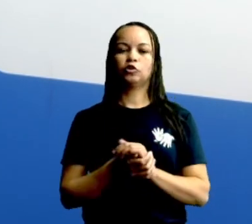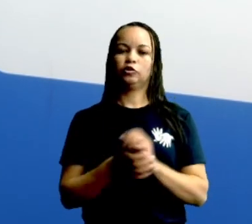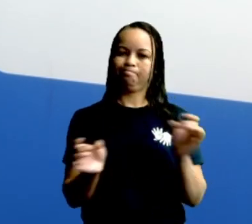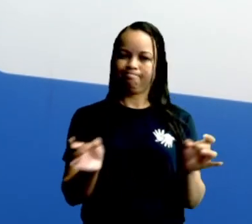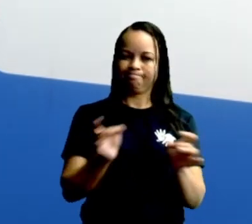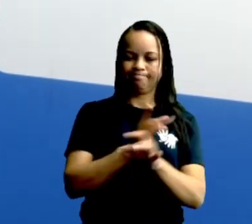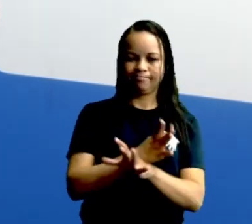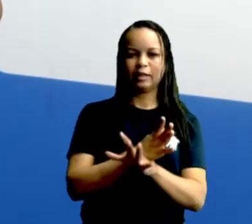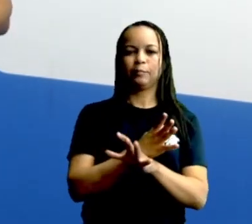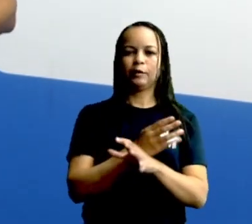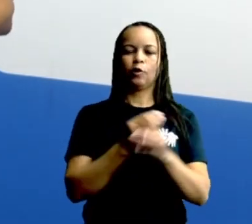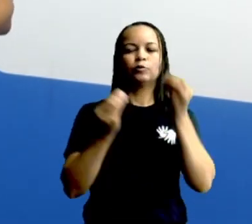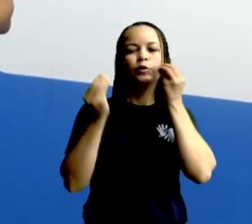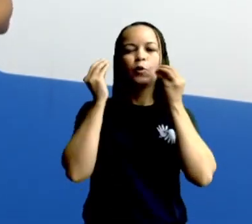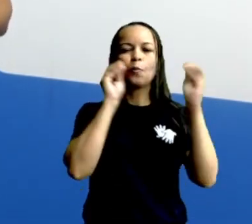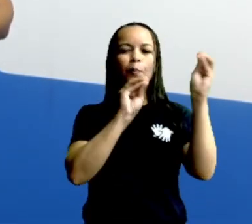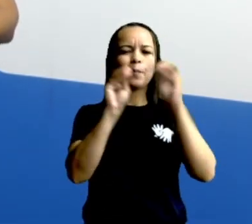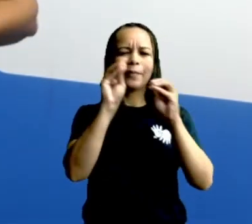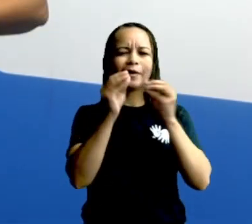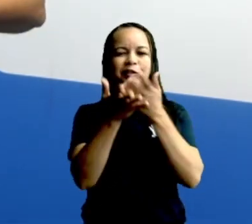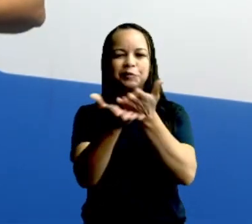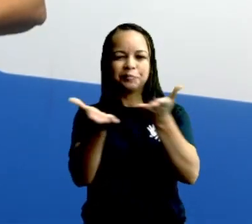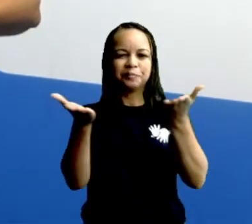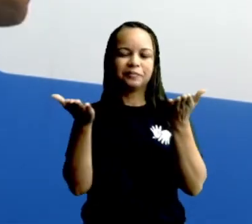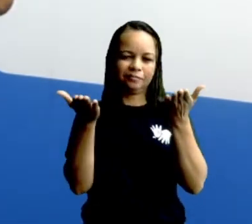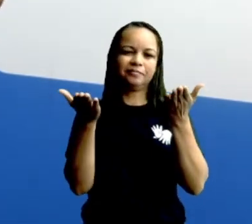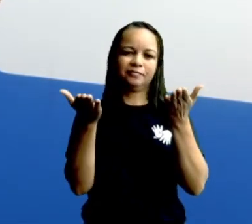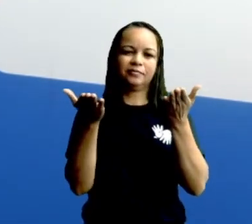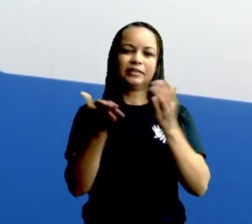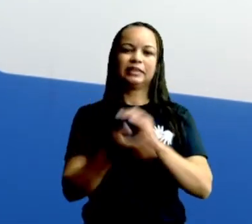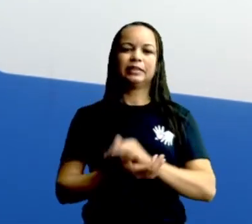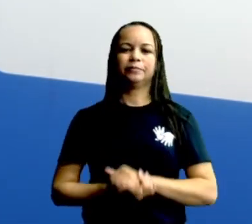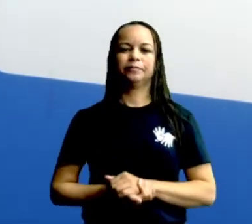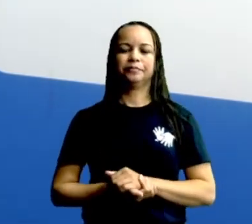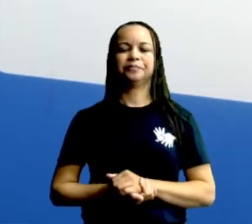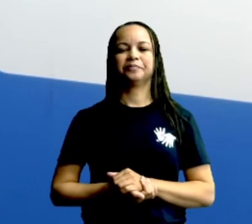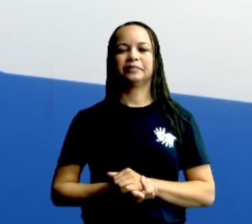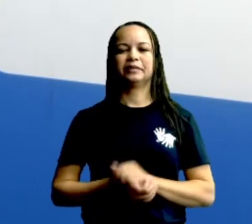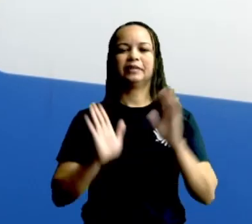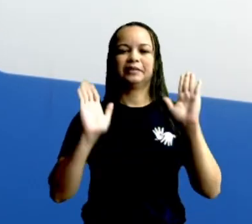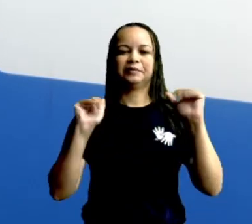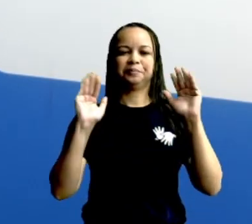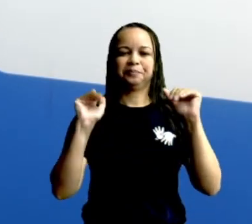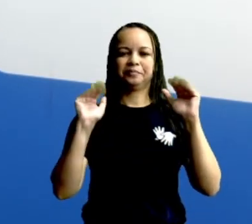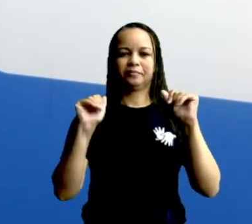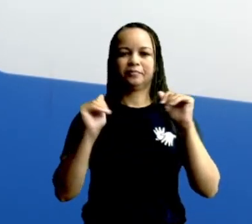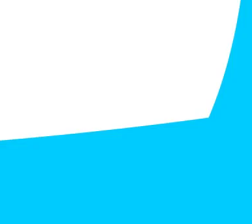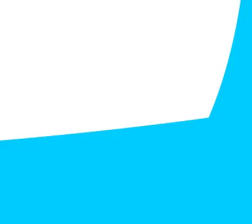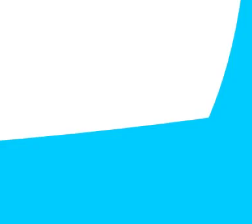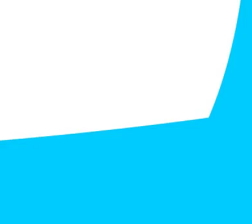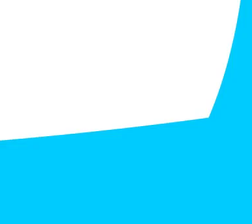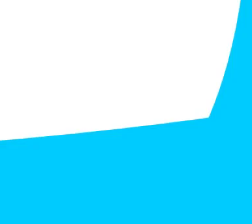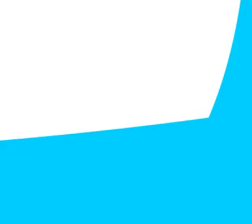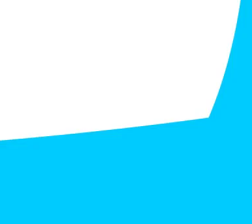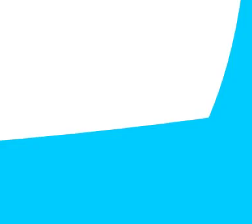só, pessoal. Um beijo para vocês, tá bom? E até a próxima aula.